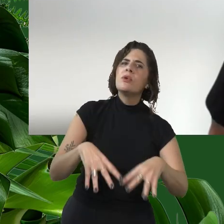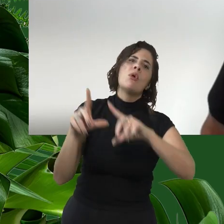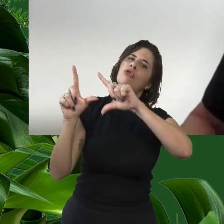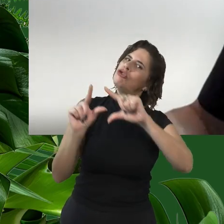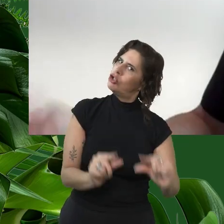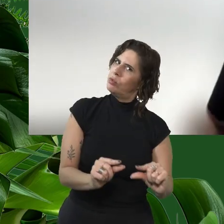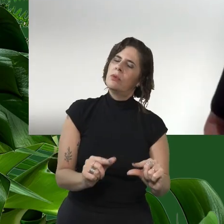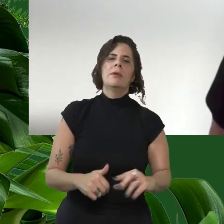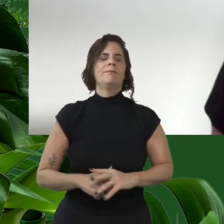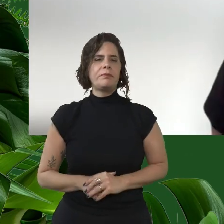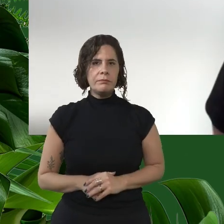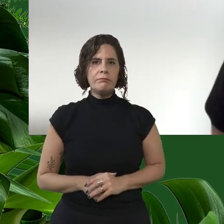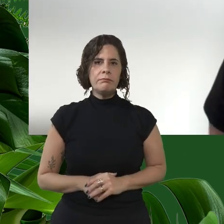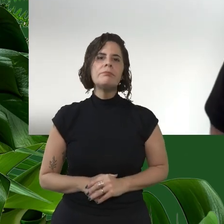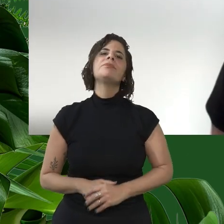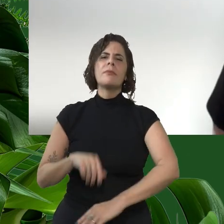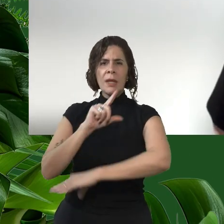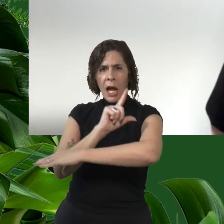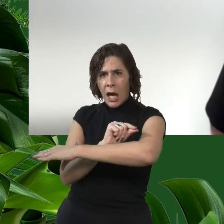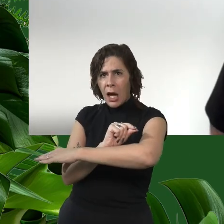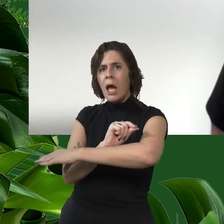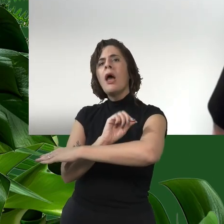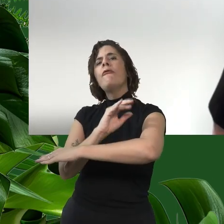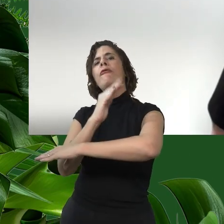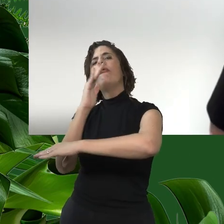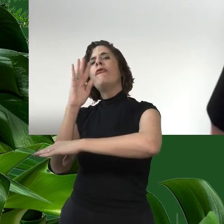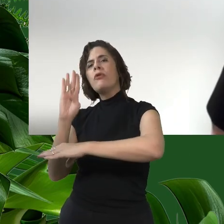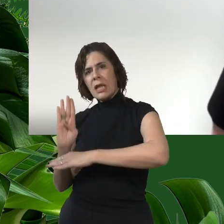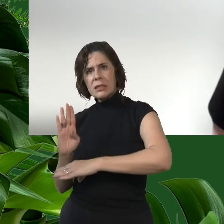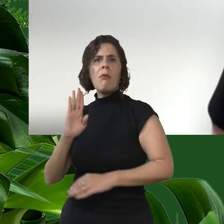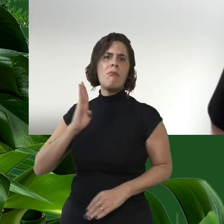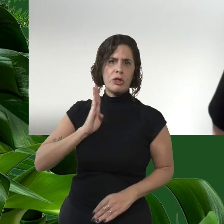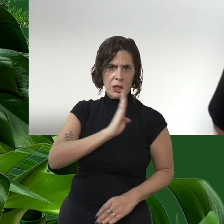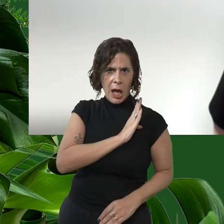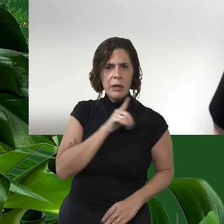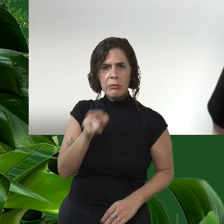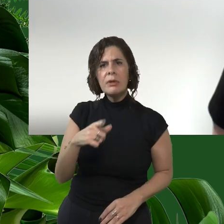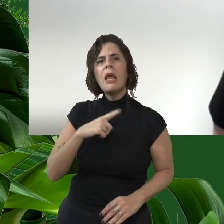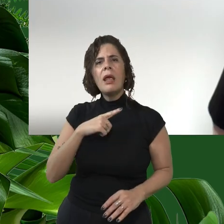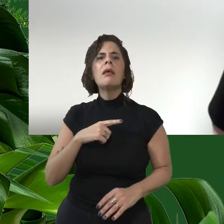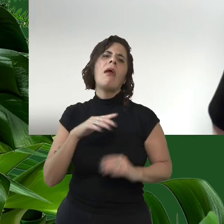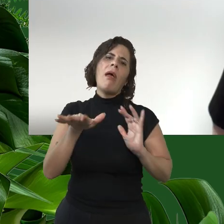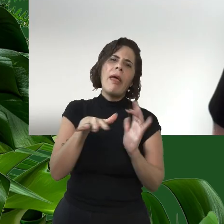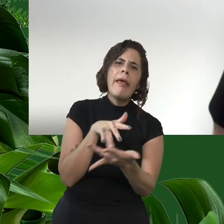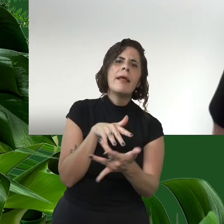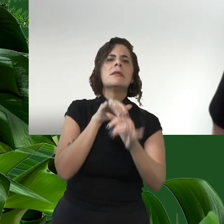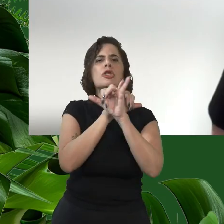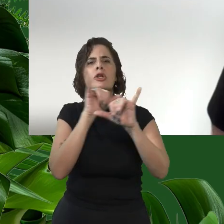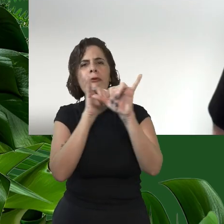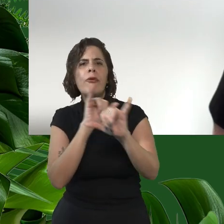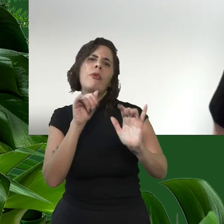Fundação também tem nas suas redes, divulga uma série de iniciativas, divulga projetos, divulga conteúdo